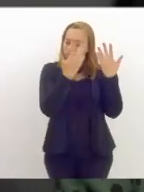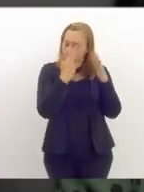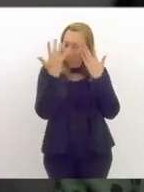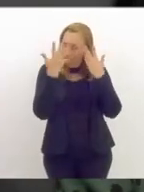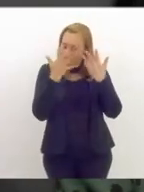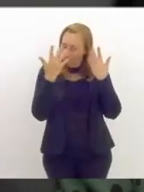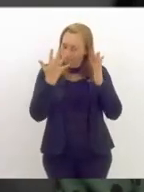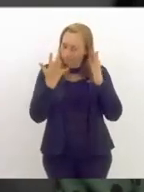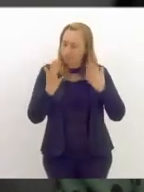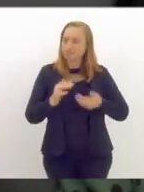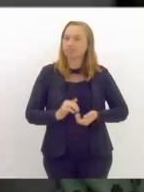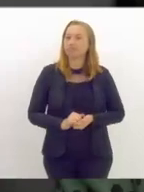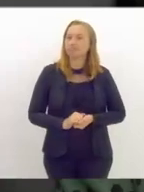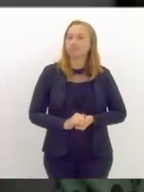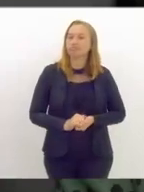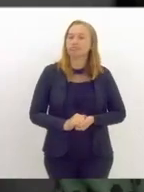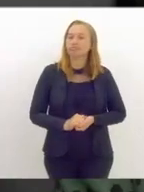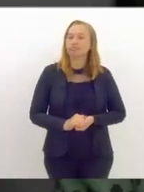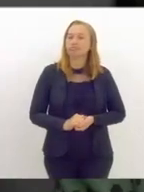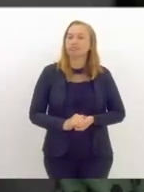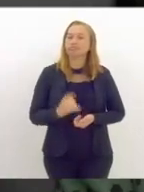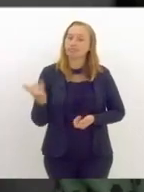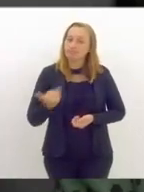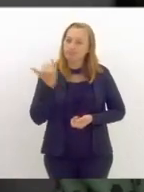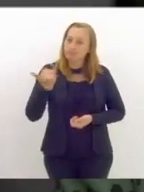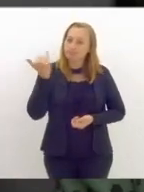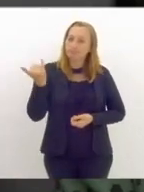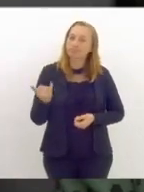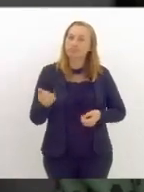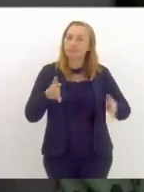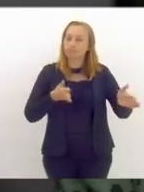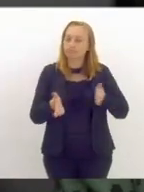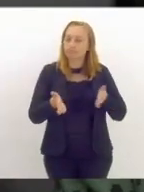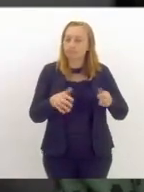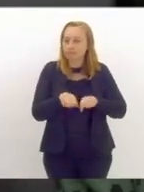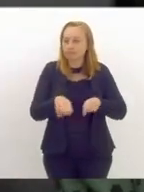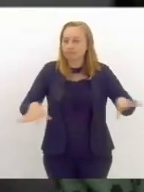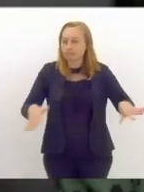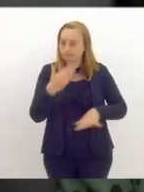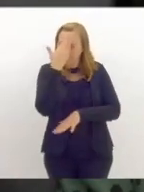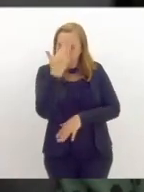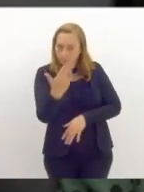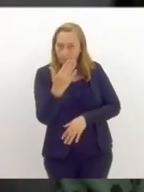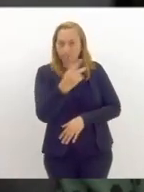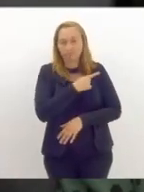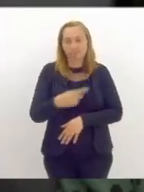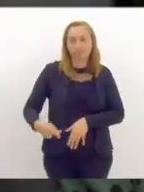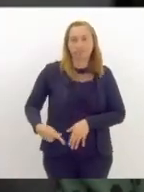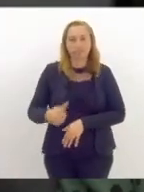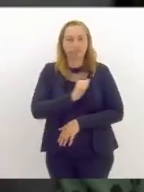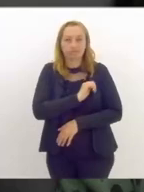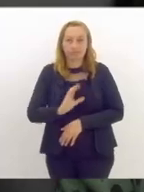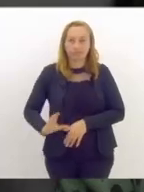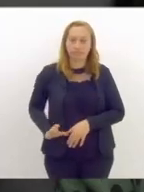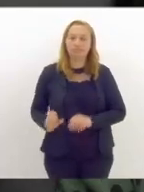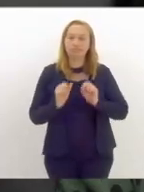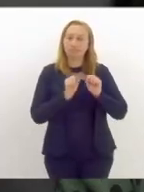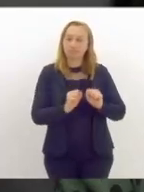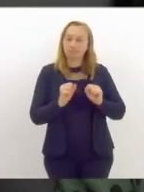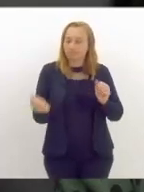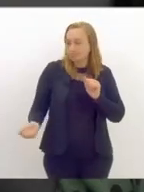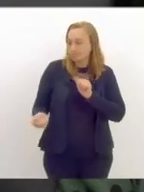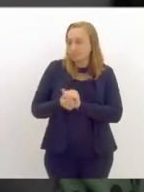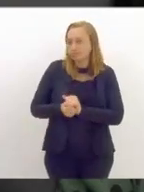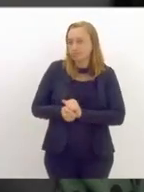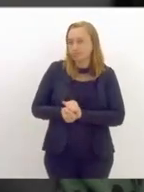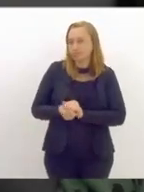né, foram tão indispensáveis aqui em tempos de pandemia. E muito obrigada, presidente André Siciliano, por poder estar ao seu lado